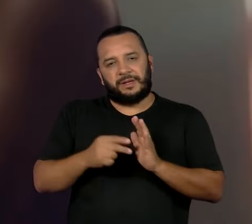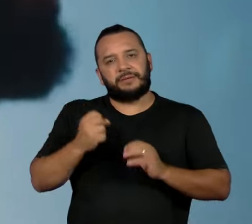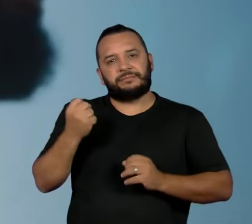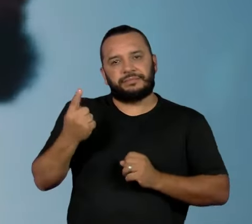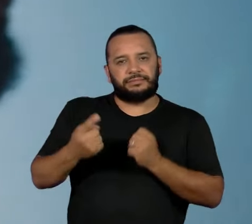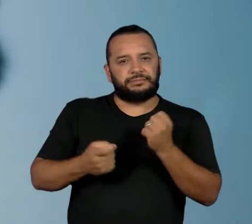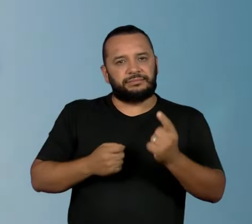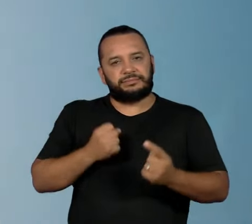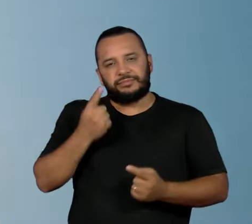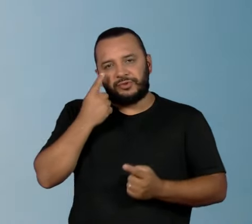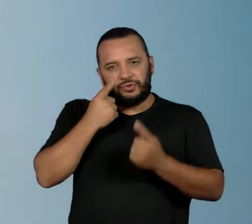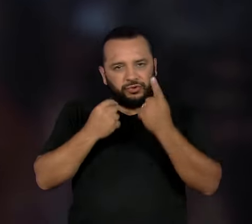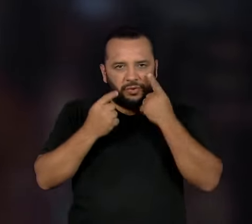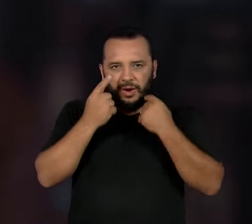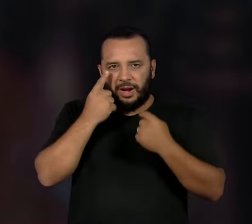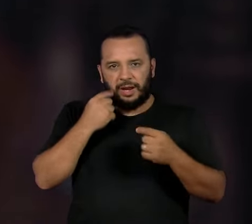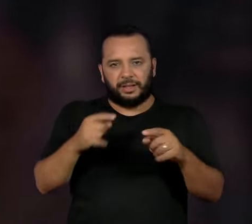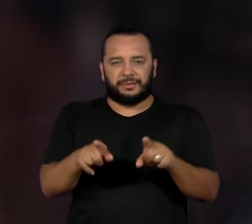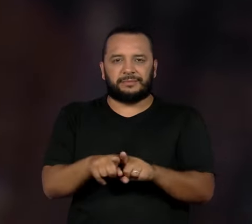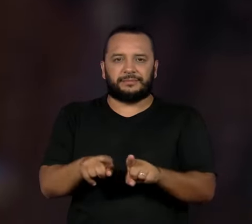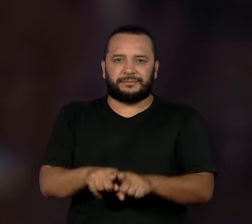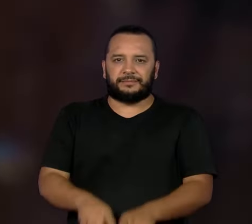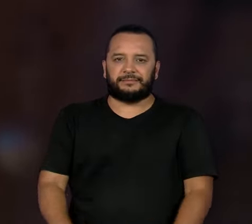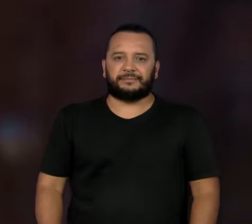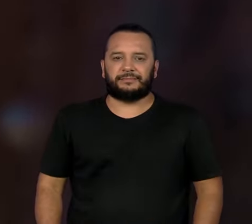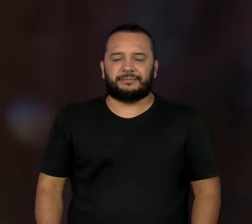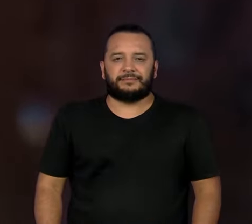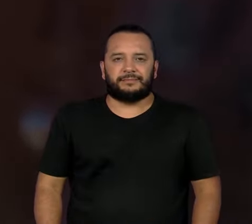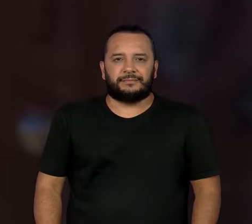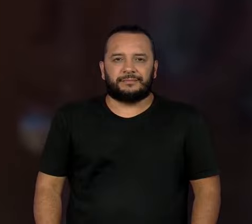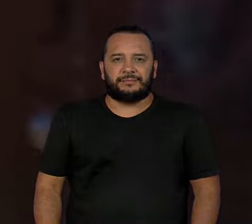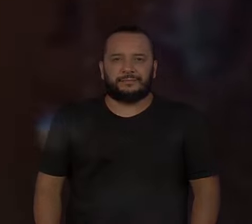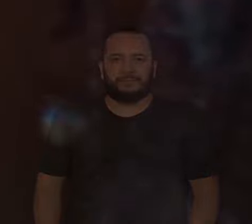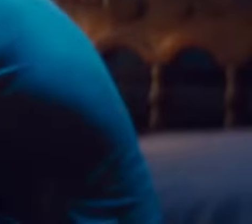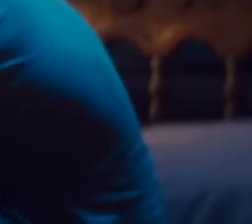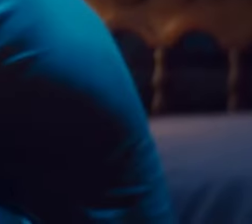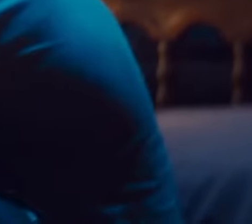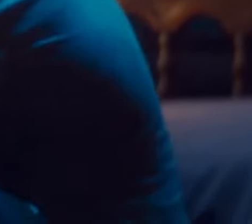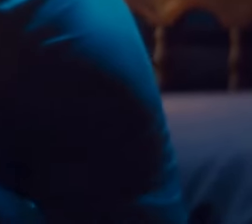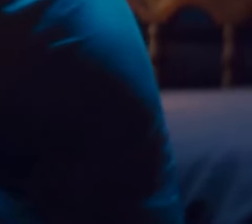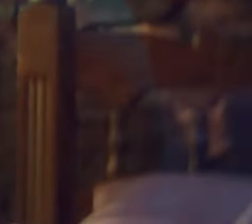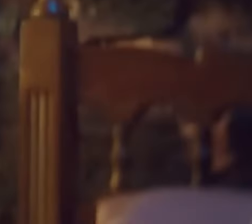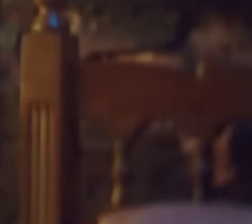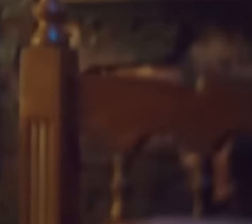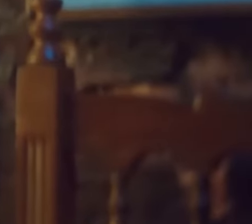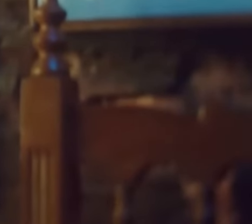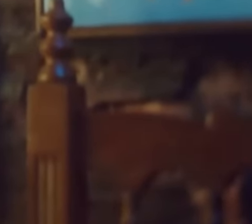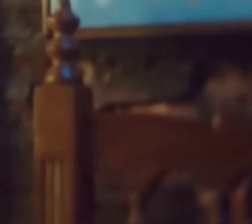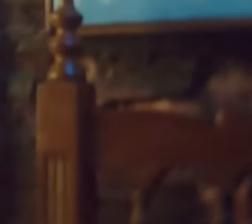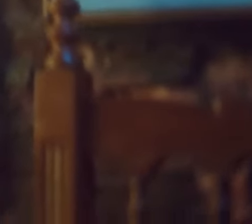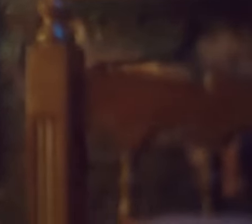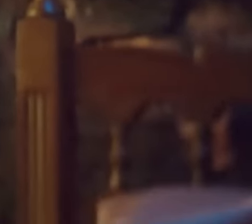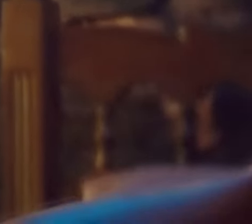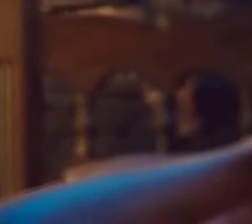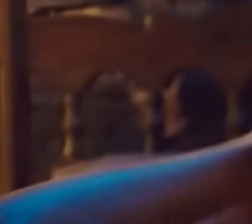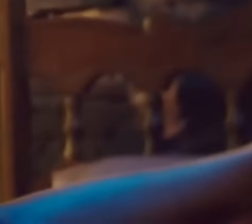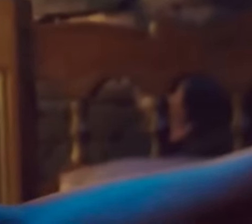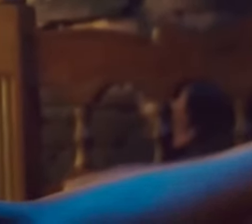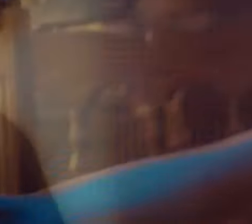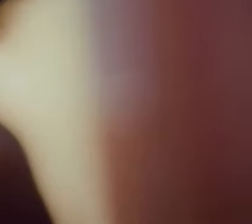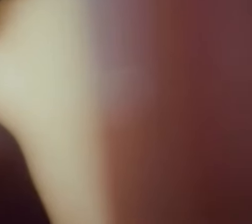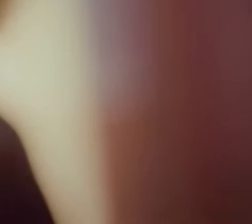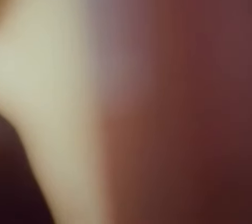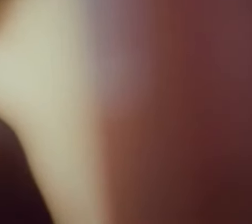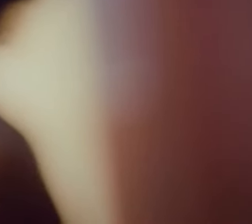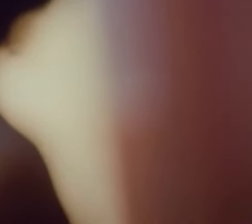preciso. Miguel, me entrego, não sinto pela metade, baby. Você fala que tá mal, mas não quer saber o que eu